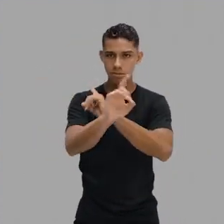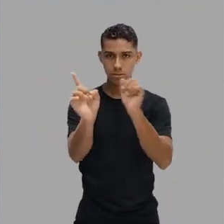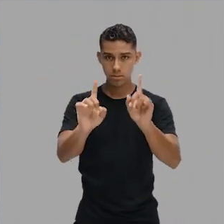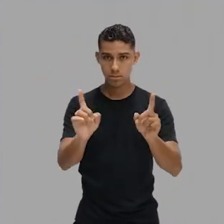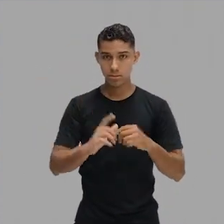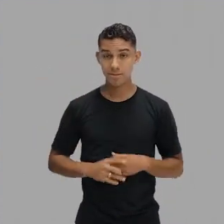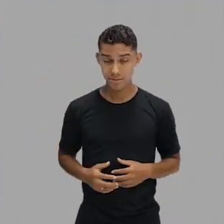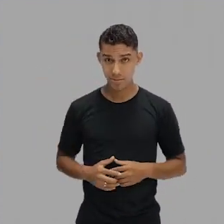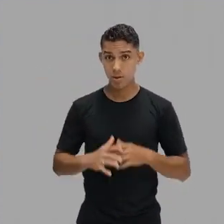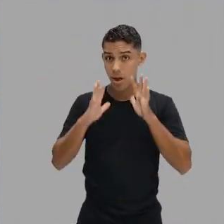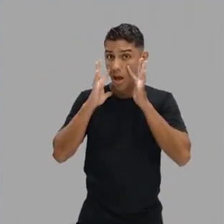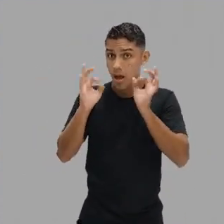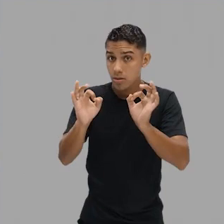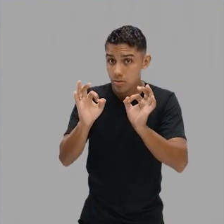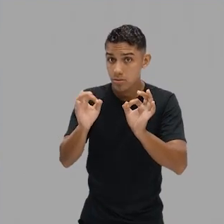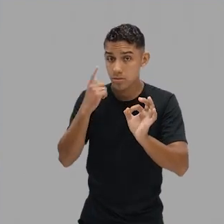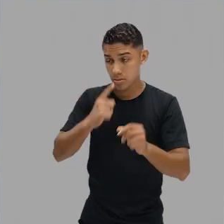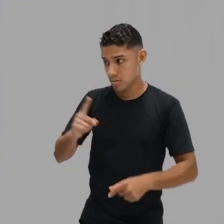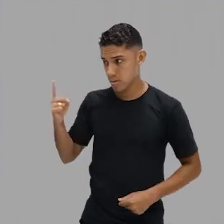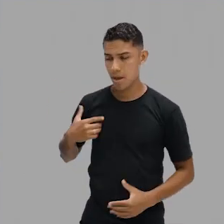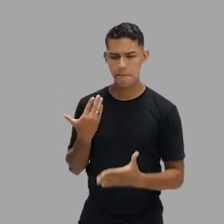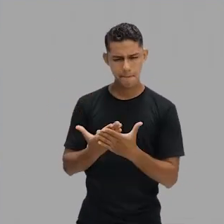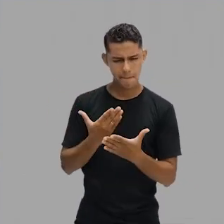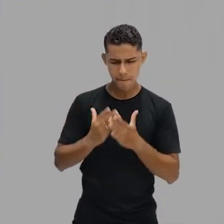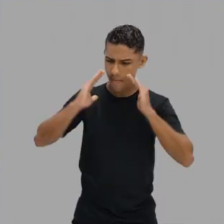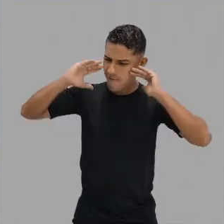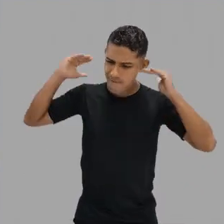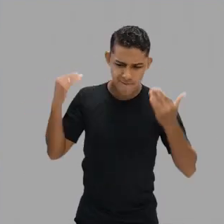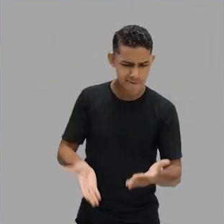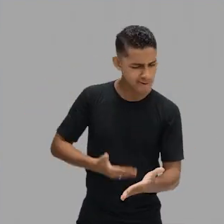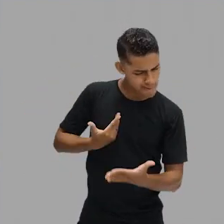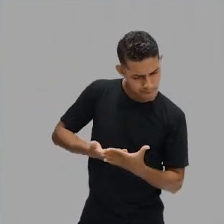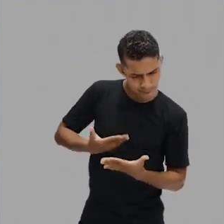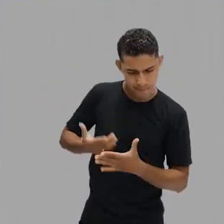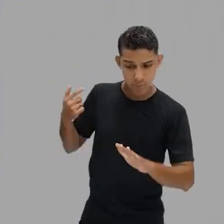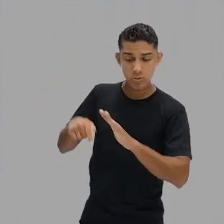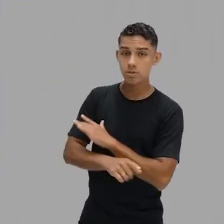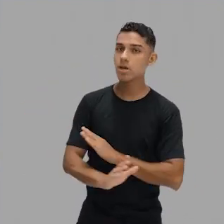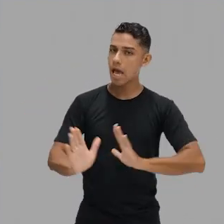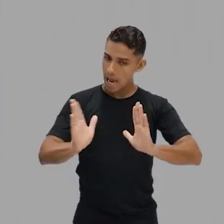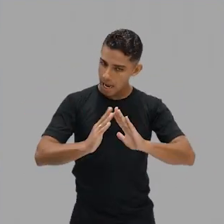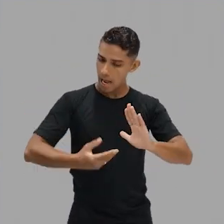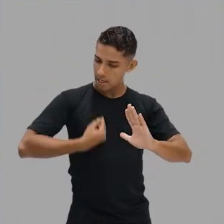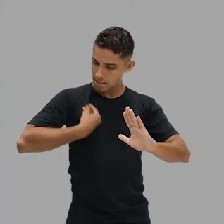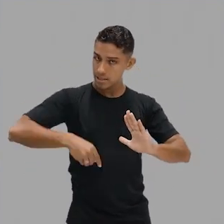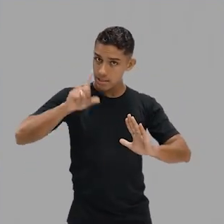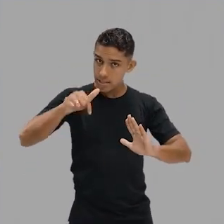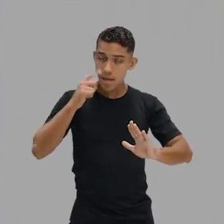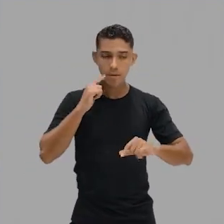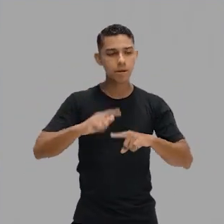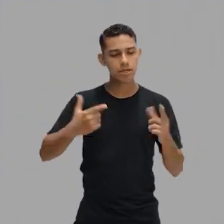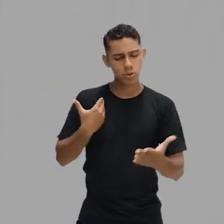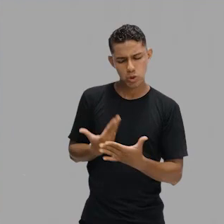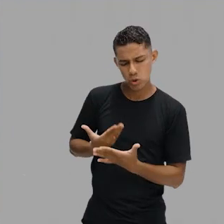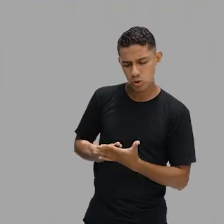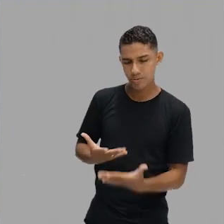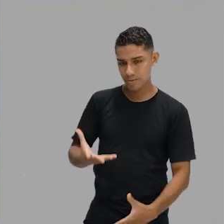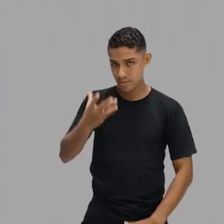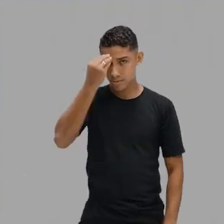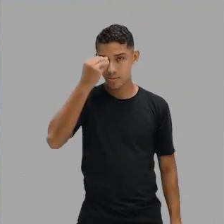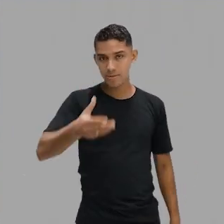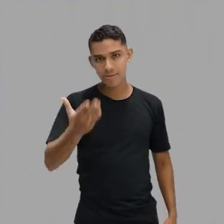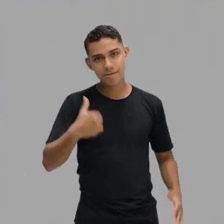faz parte de ti. Nós temos que estudar. Estamos em casa, mas estamos estudando. Então vem comigo, não me deixa